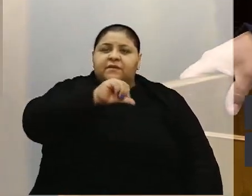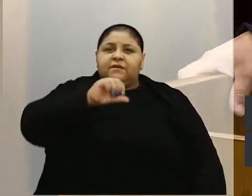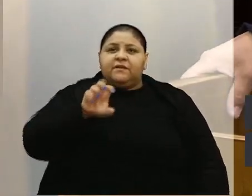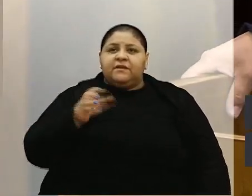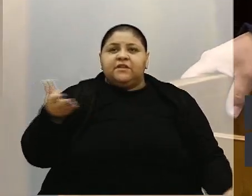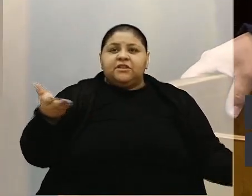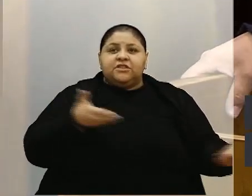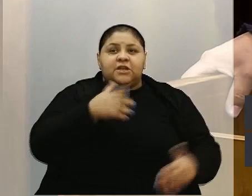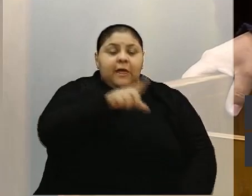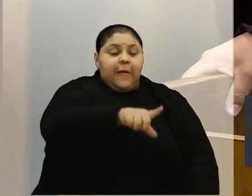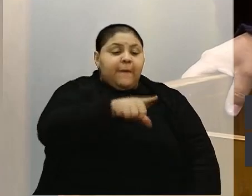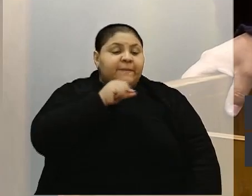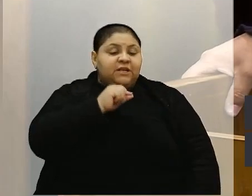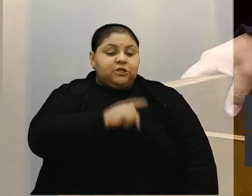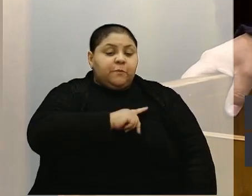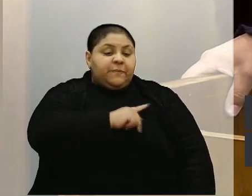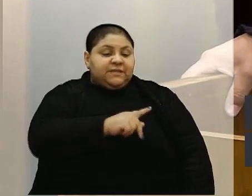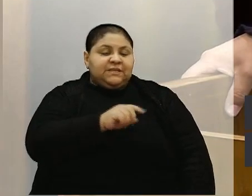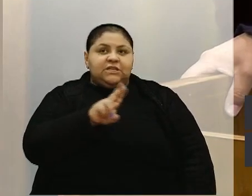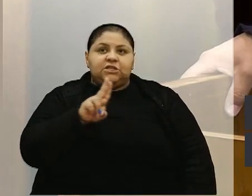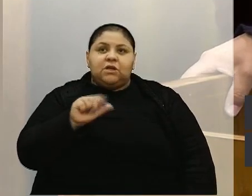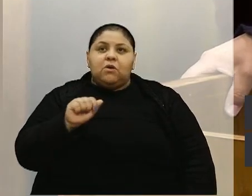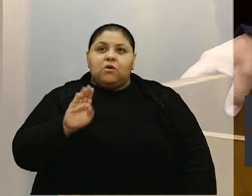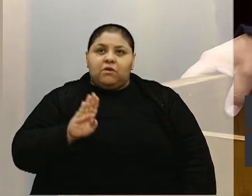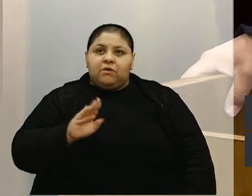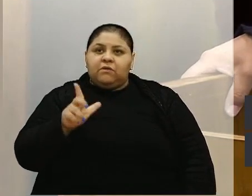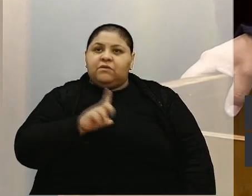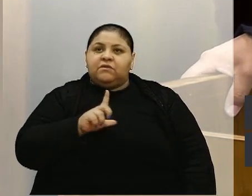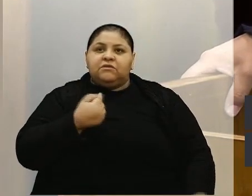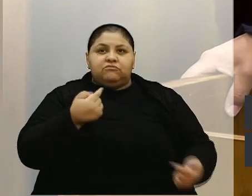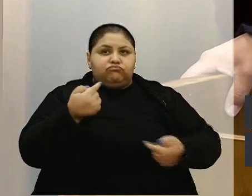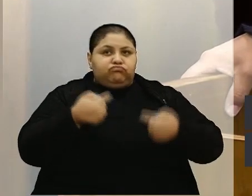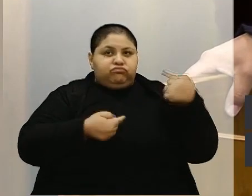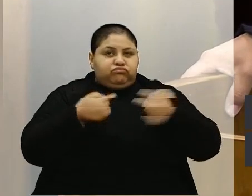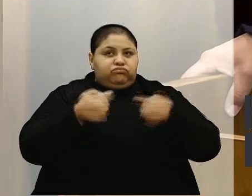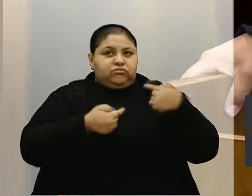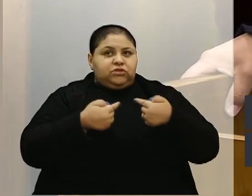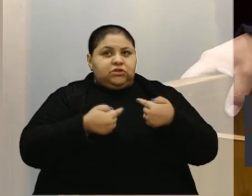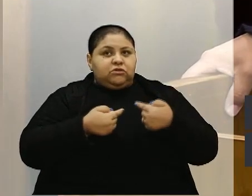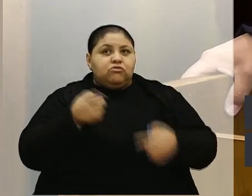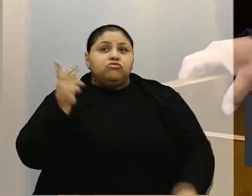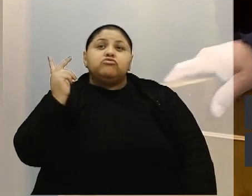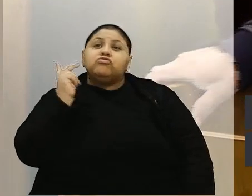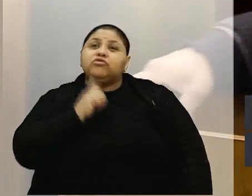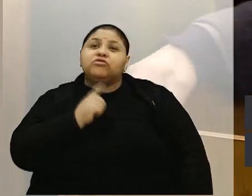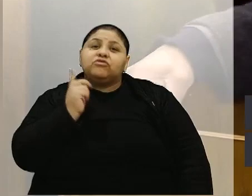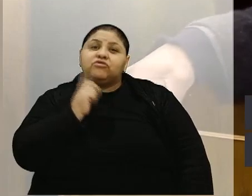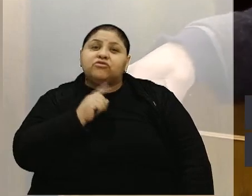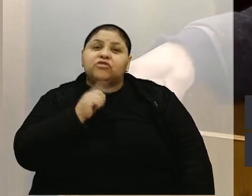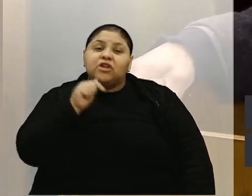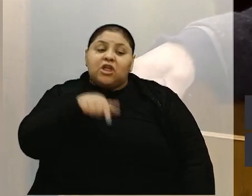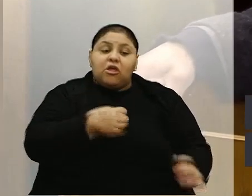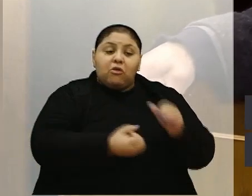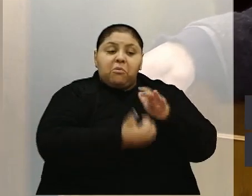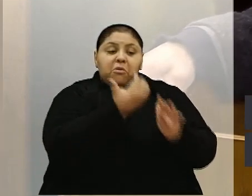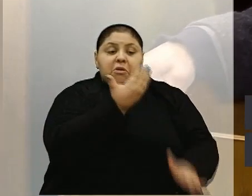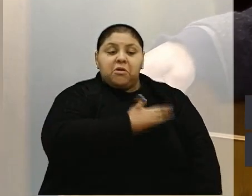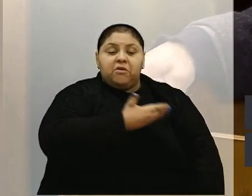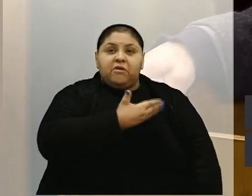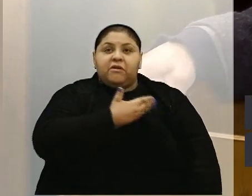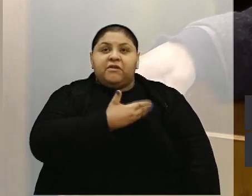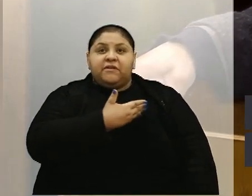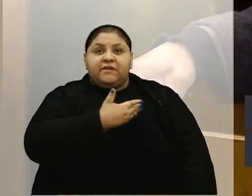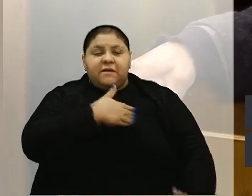elegi presidente da UAB. Ô, bênção. Tivemos uma disputa com o Renato de Oliveira, onde criamos uma amizade que até hoje é